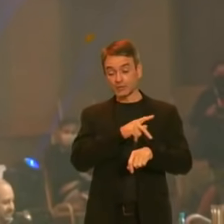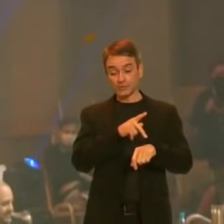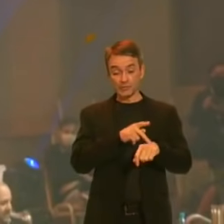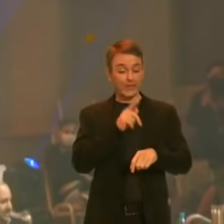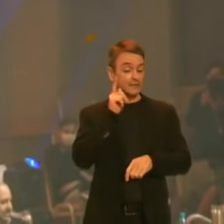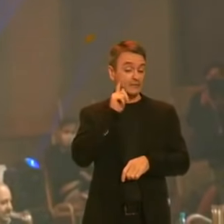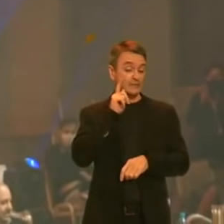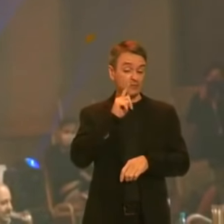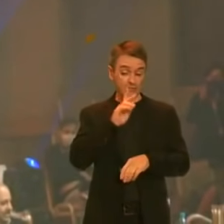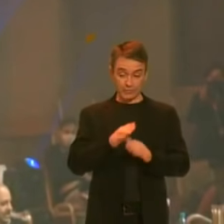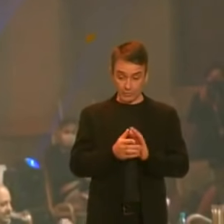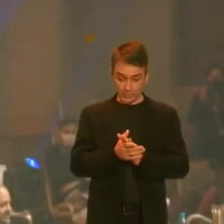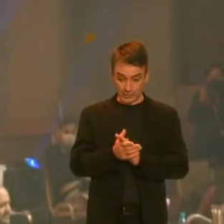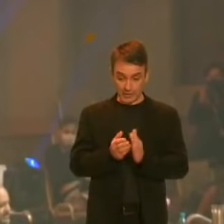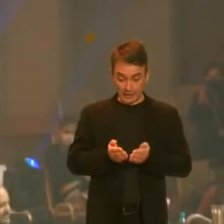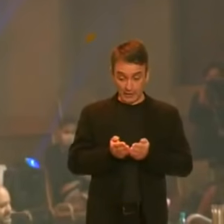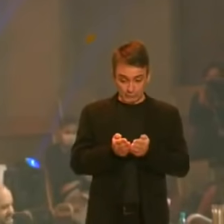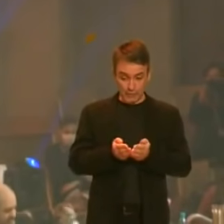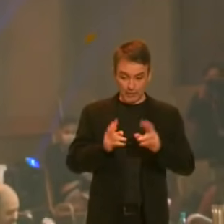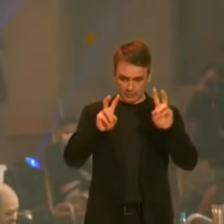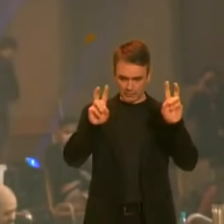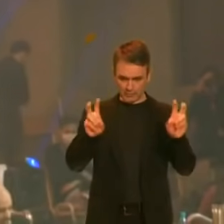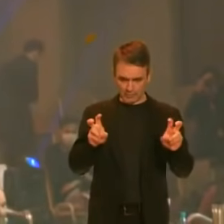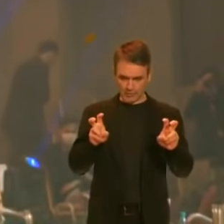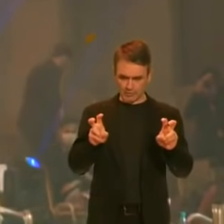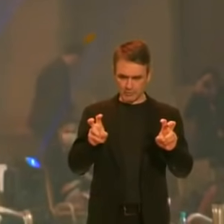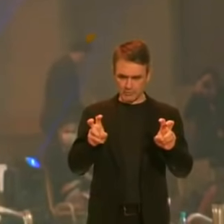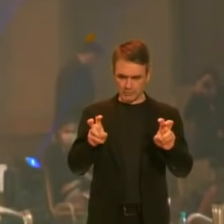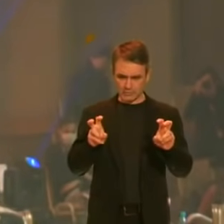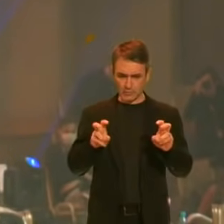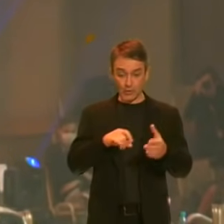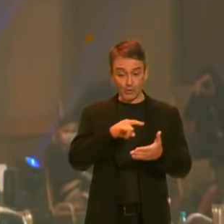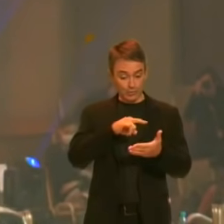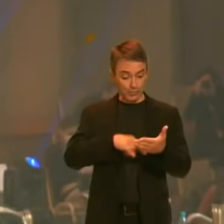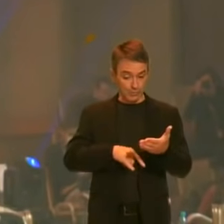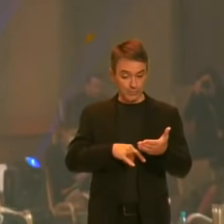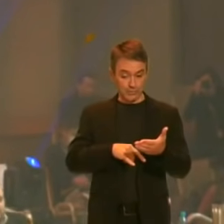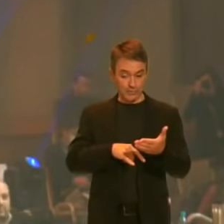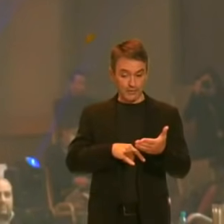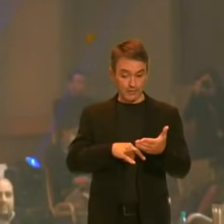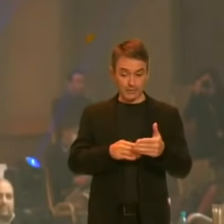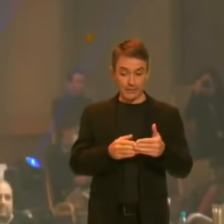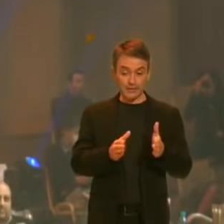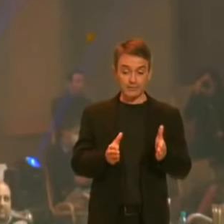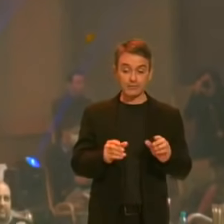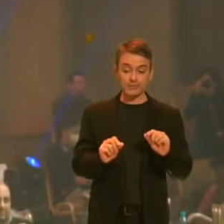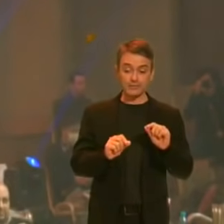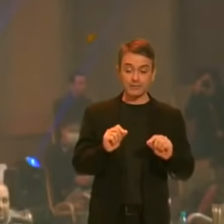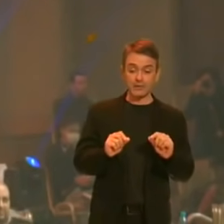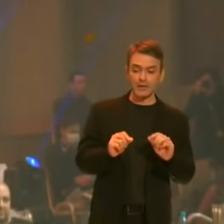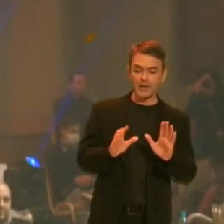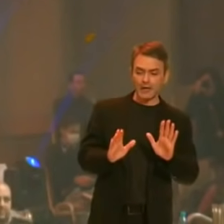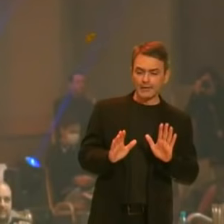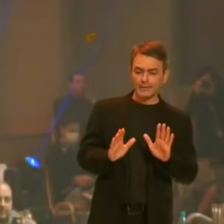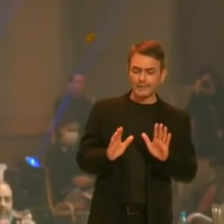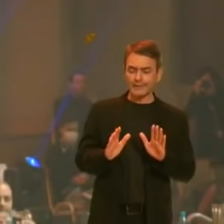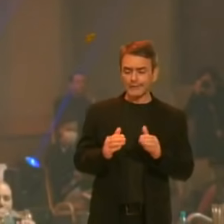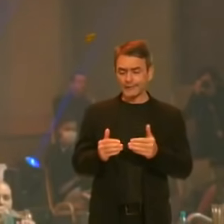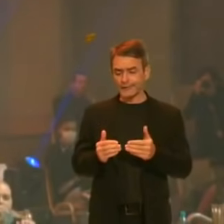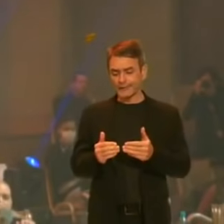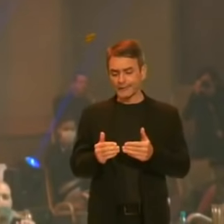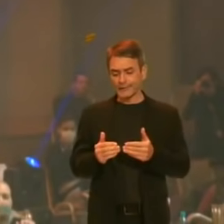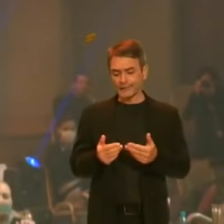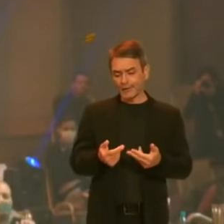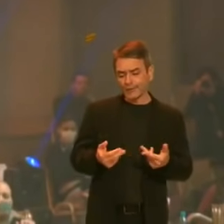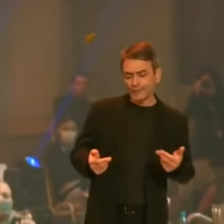Barna, que lançou um documento fazendo algumas previsões de tendências, né,